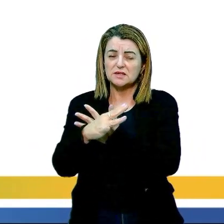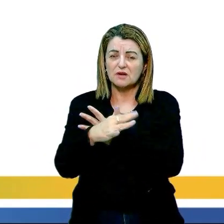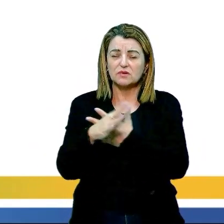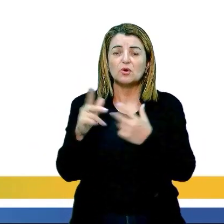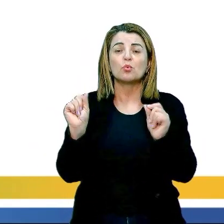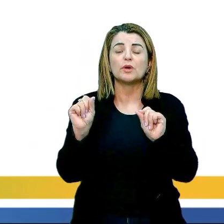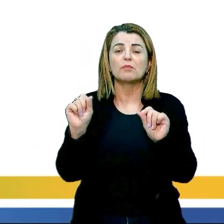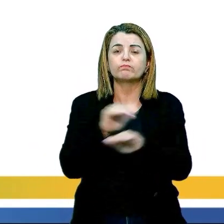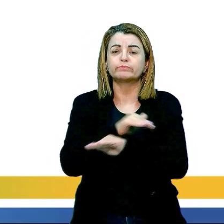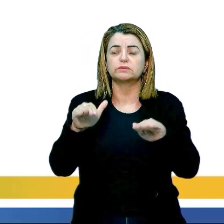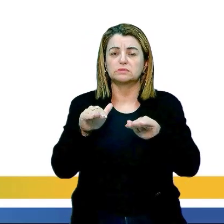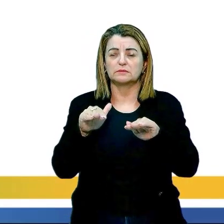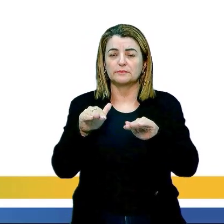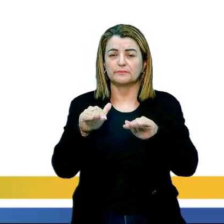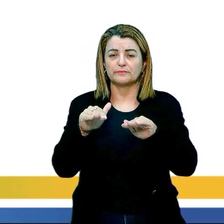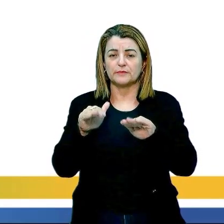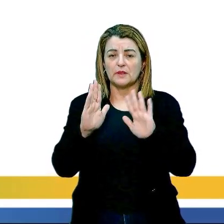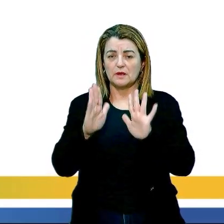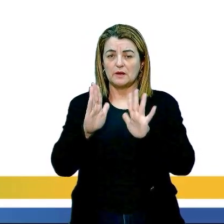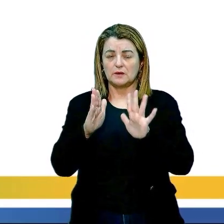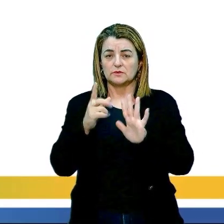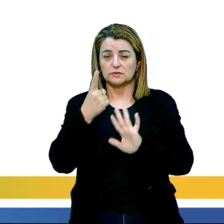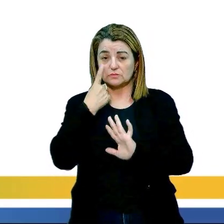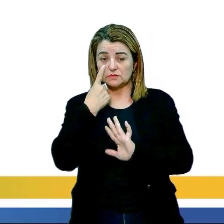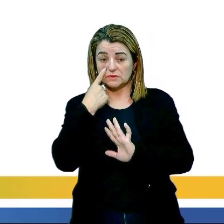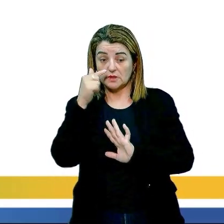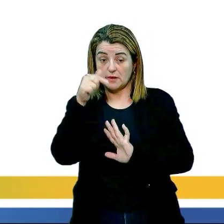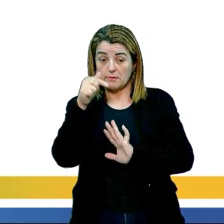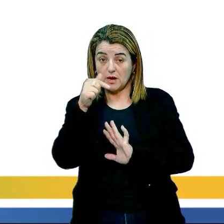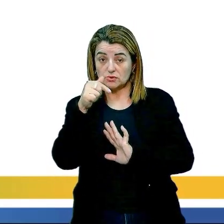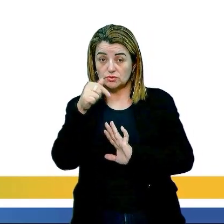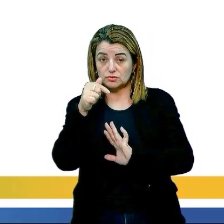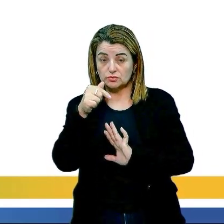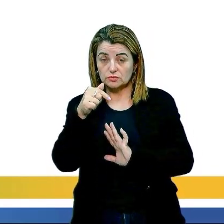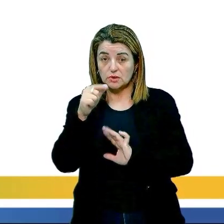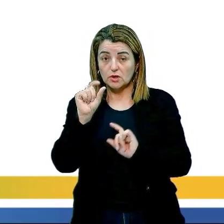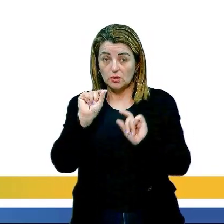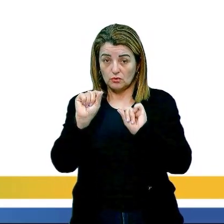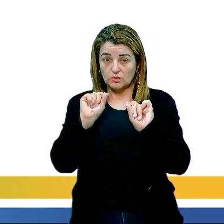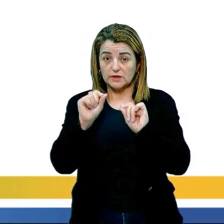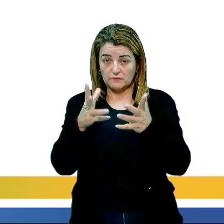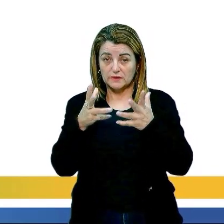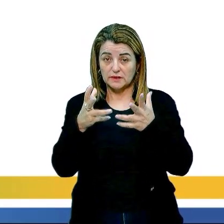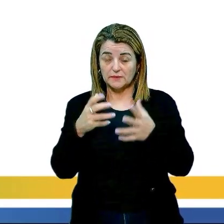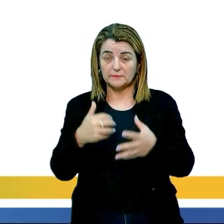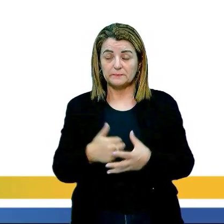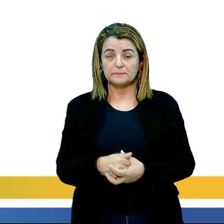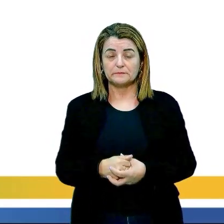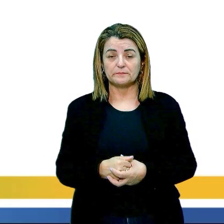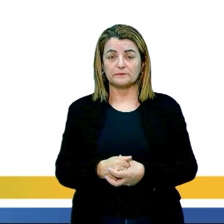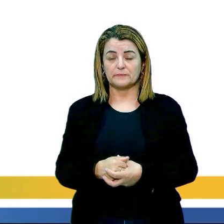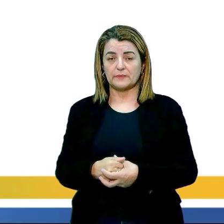de extinção. Pessoal, aí eu já vou dar uma olhadinha ali embaixo e vou ver o que ele vai querer.